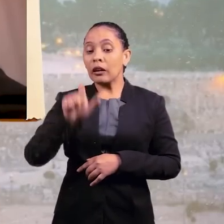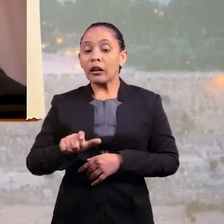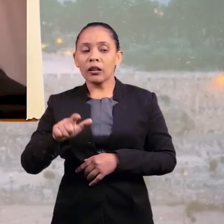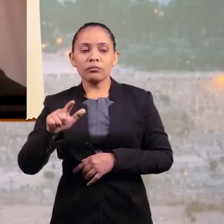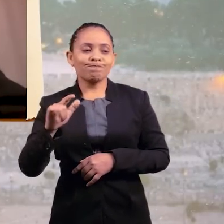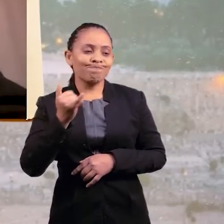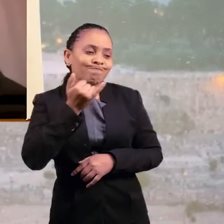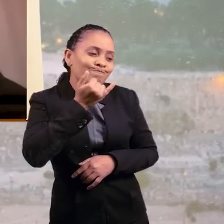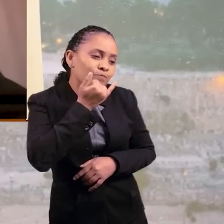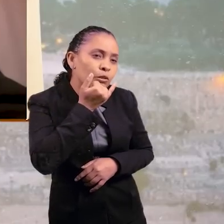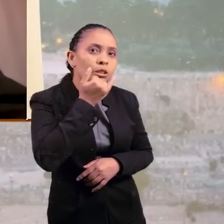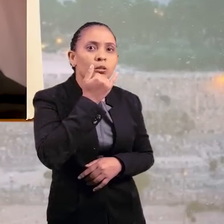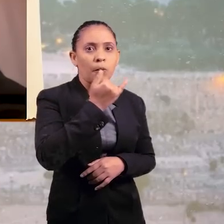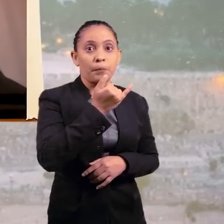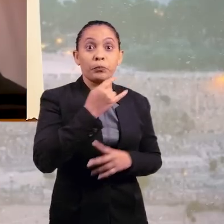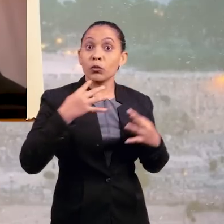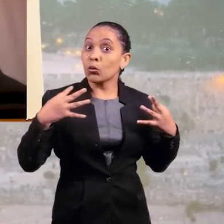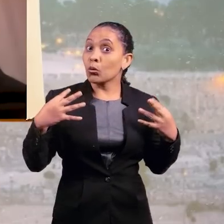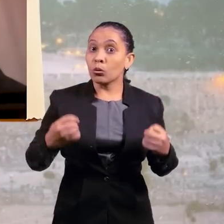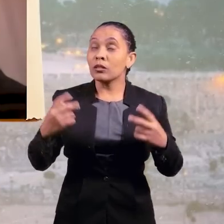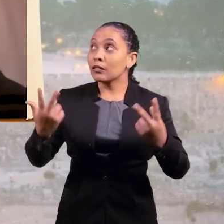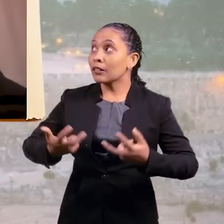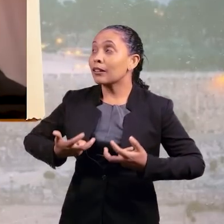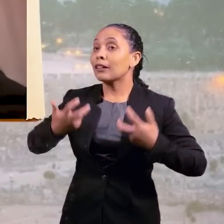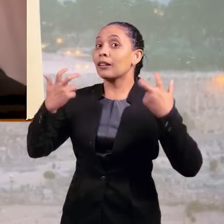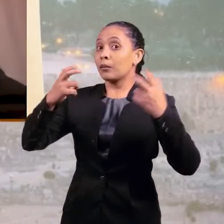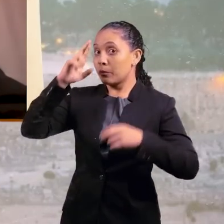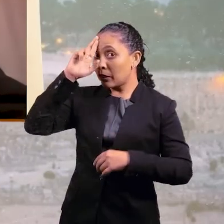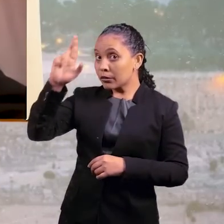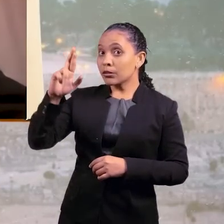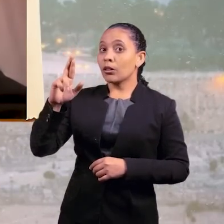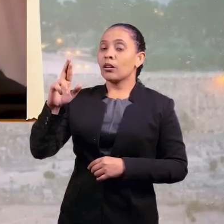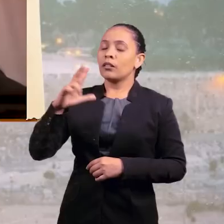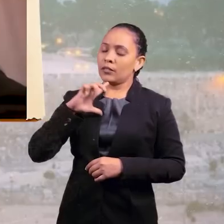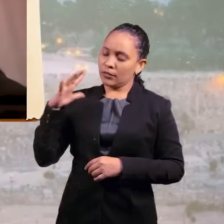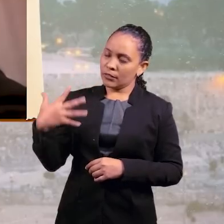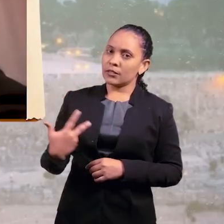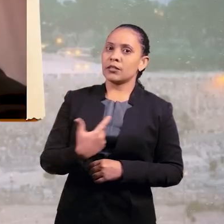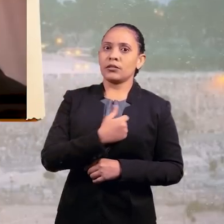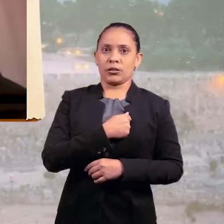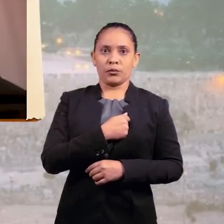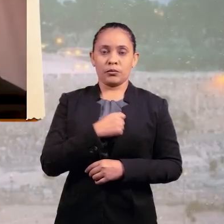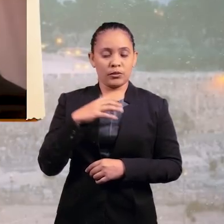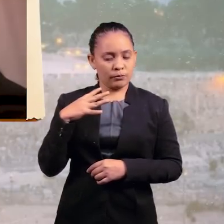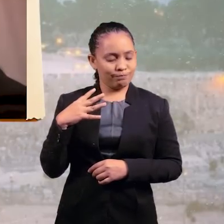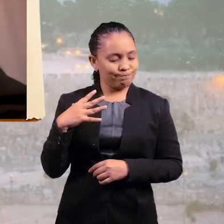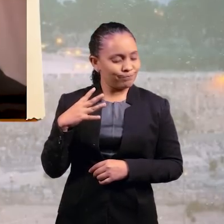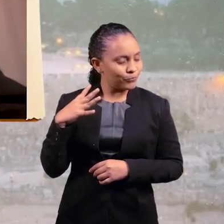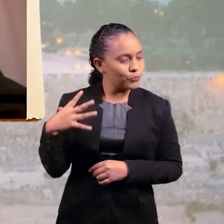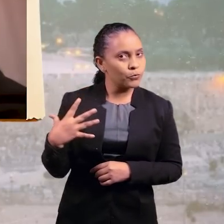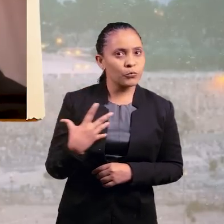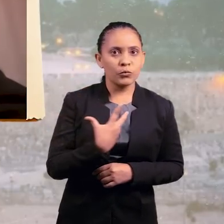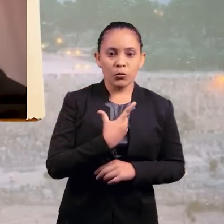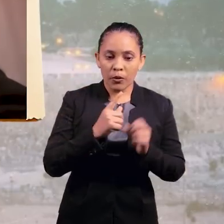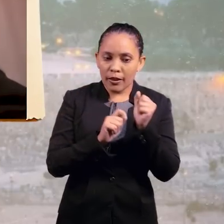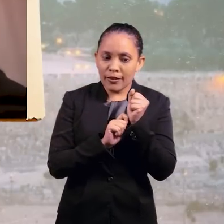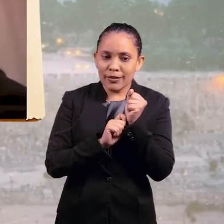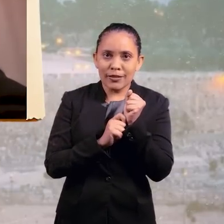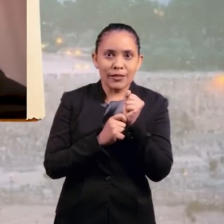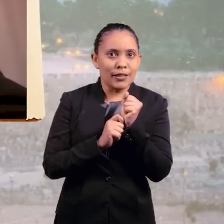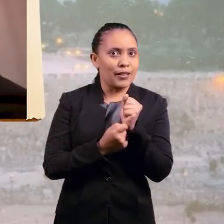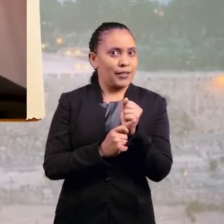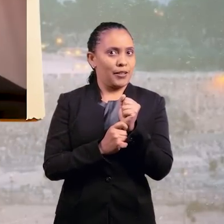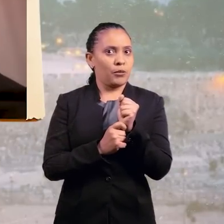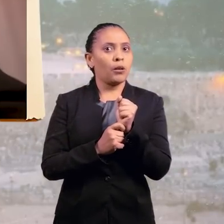todo aquele que invocar o nome do Senhor será salvo. Então a salvação é o mistério. Um mistério que